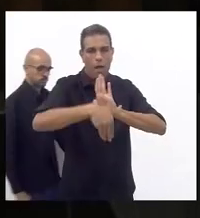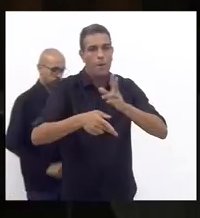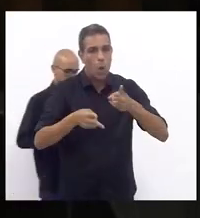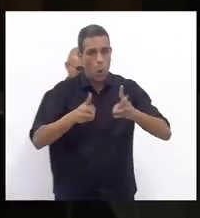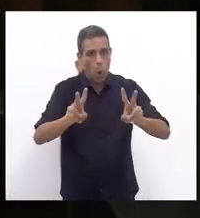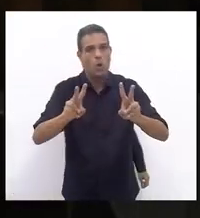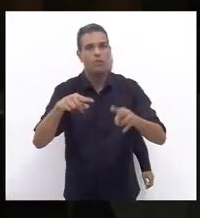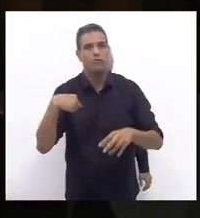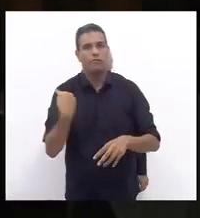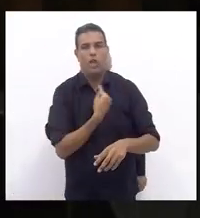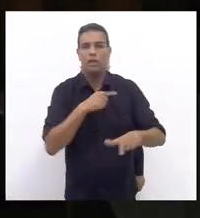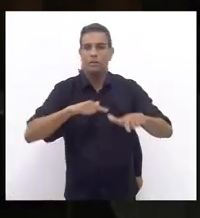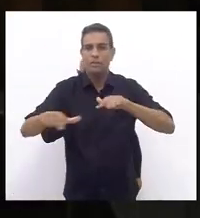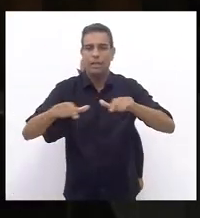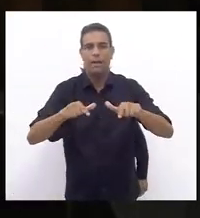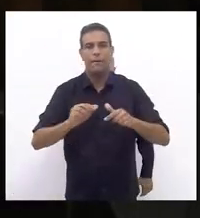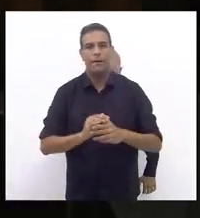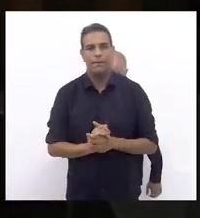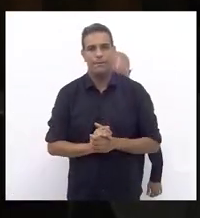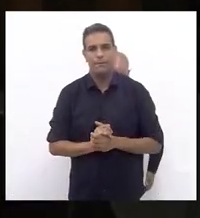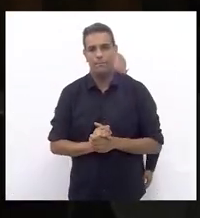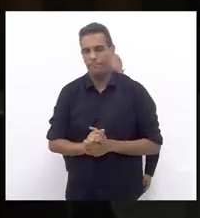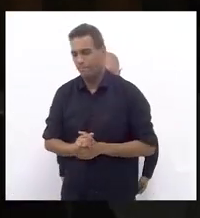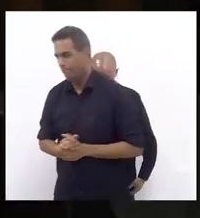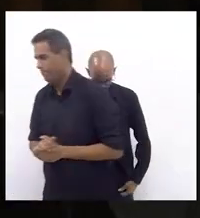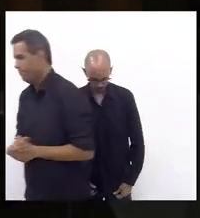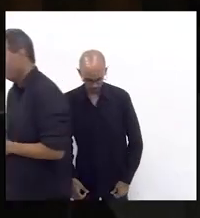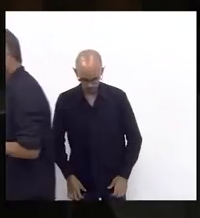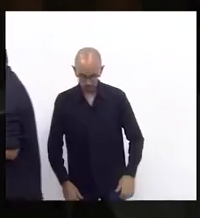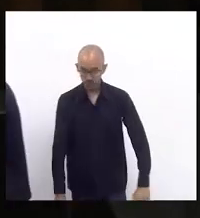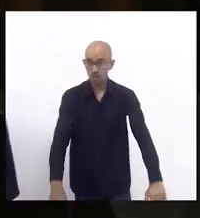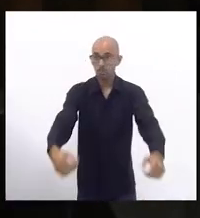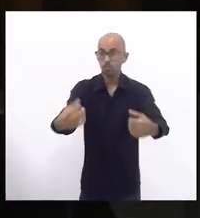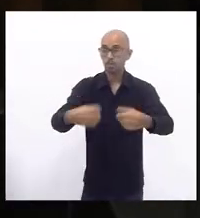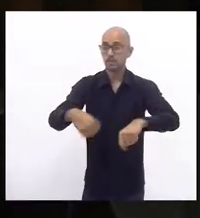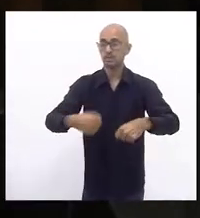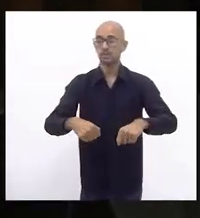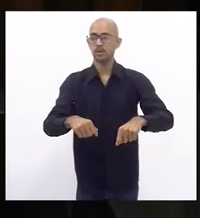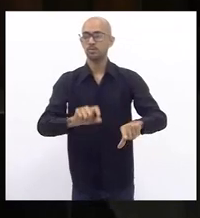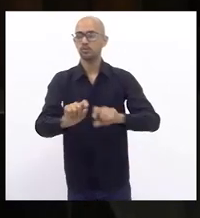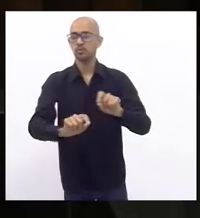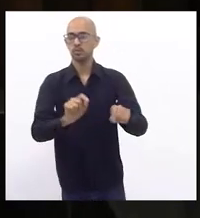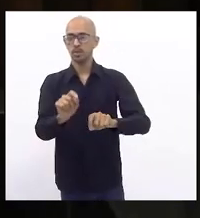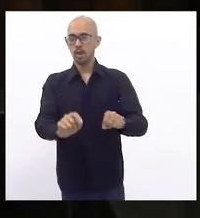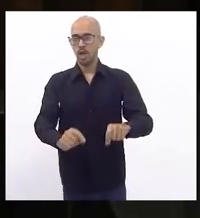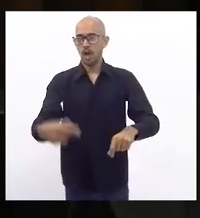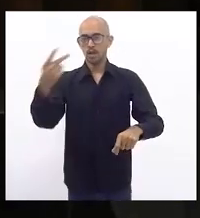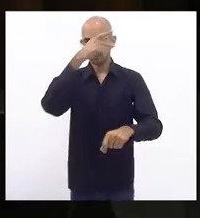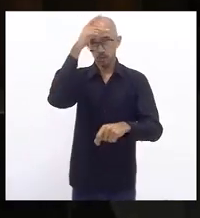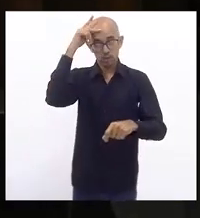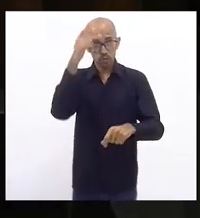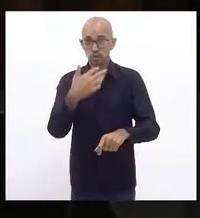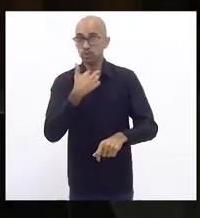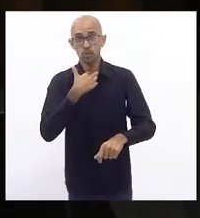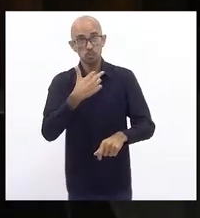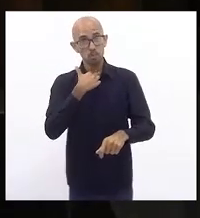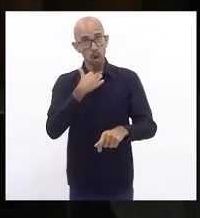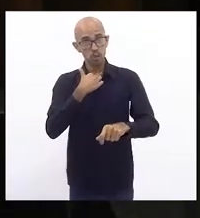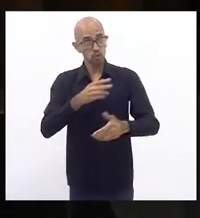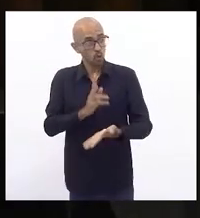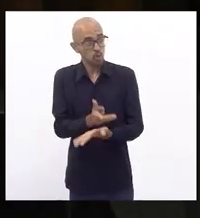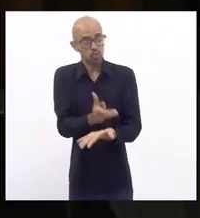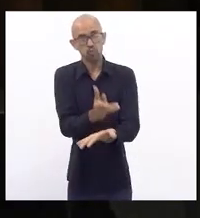Valdec. Precisamos, sim, aqueles que não poderão continuar na